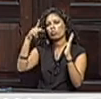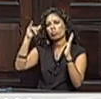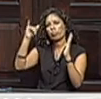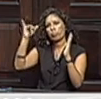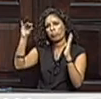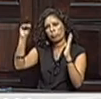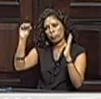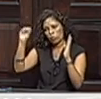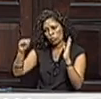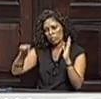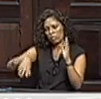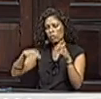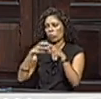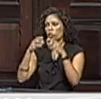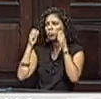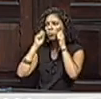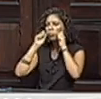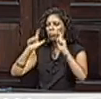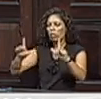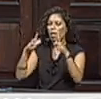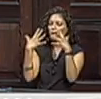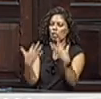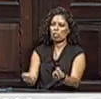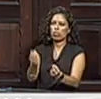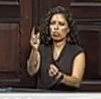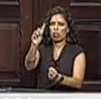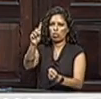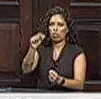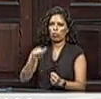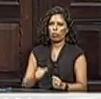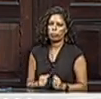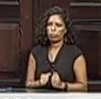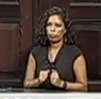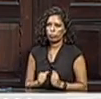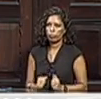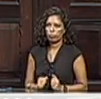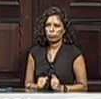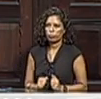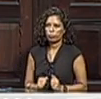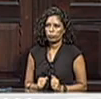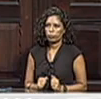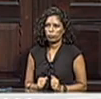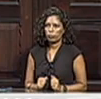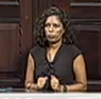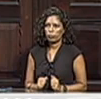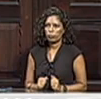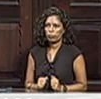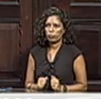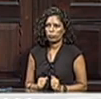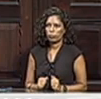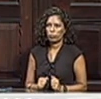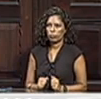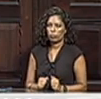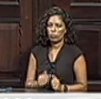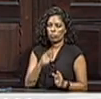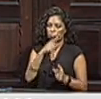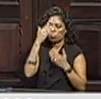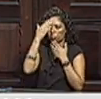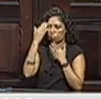tão atacado ultimamente, possa sinalizar que pretende ser também respeitado. Muito